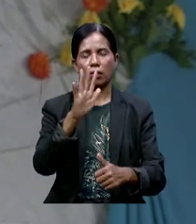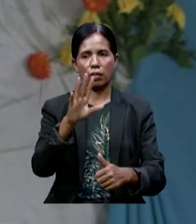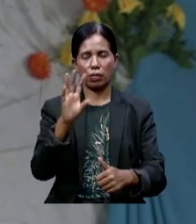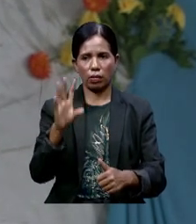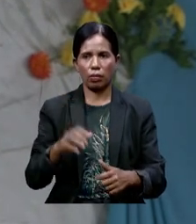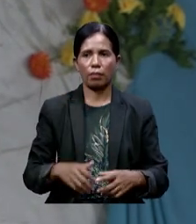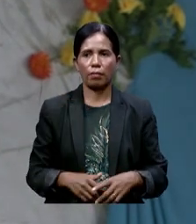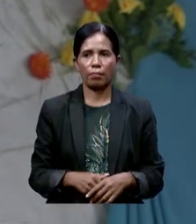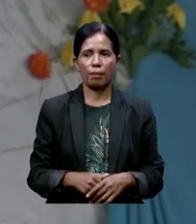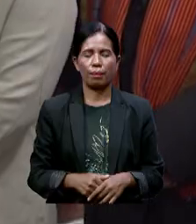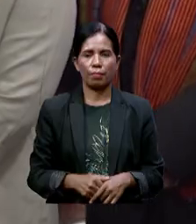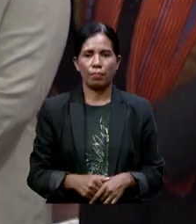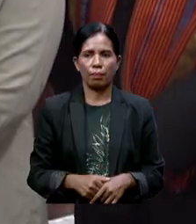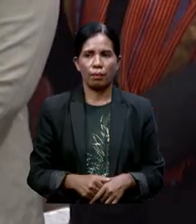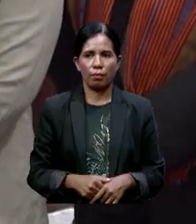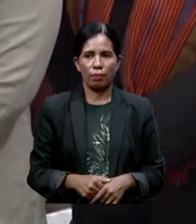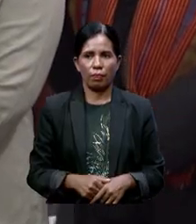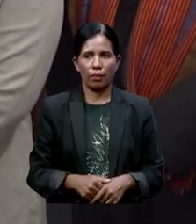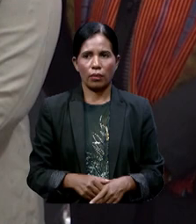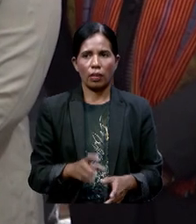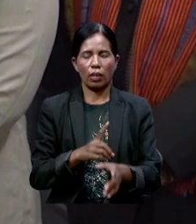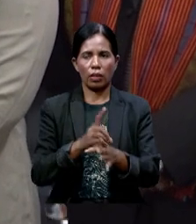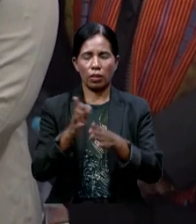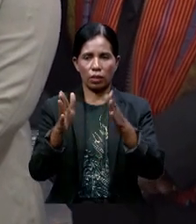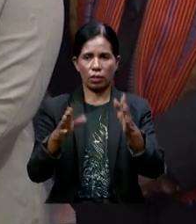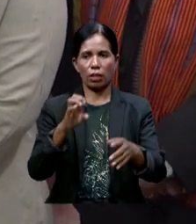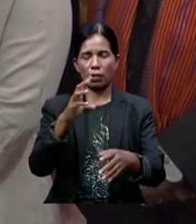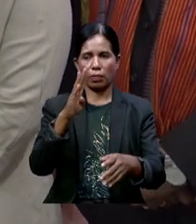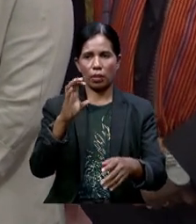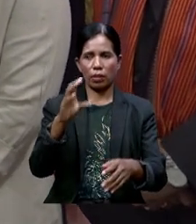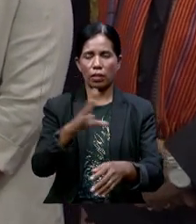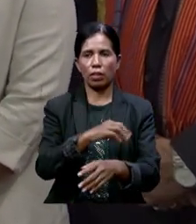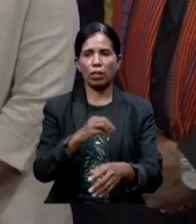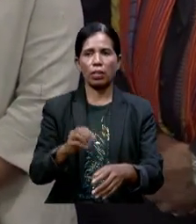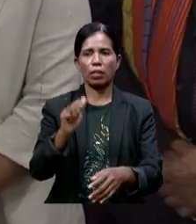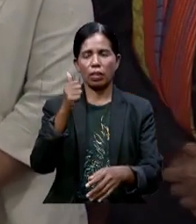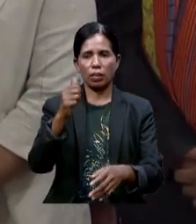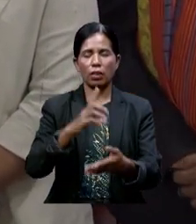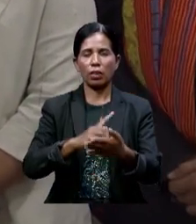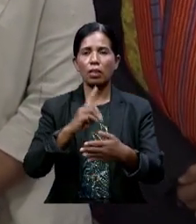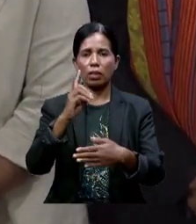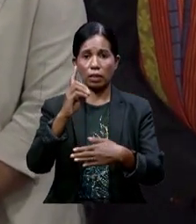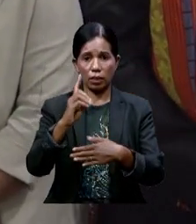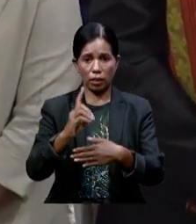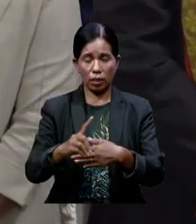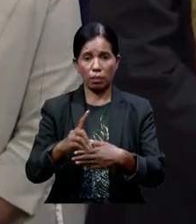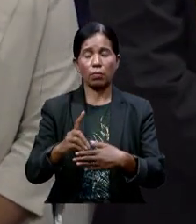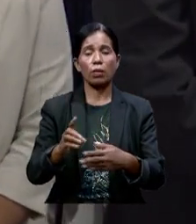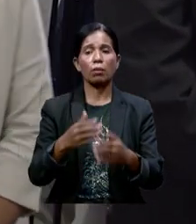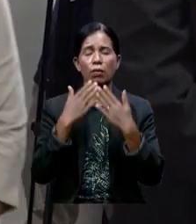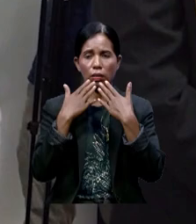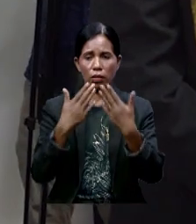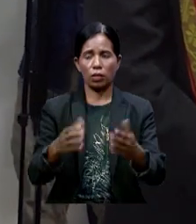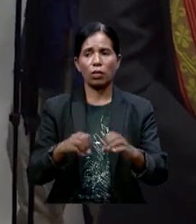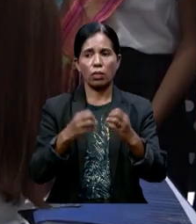is the foundation. Diretor interino EBC terceiro ciclo desde dezembro agradece no orgulho ba